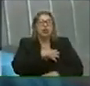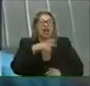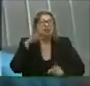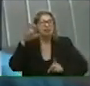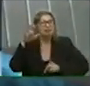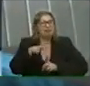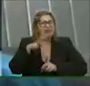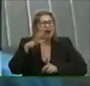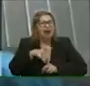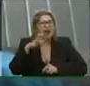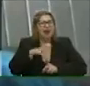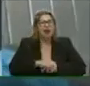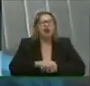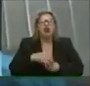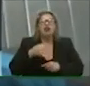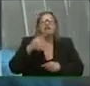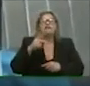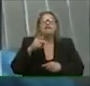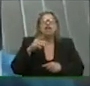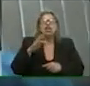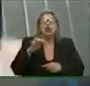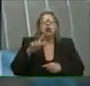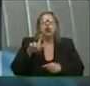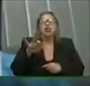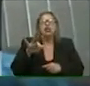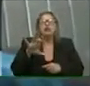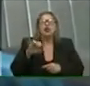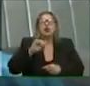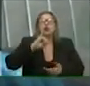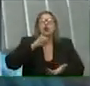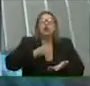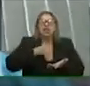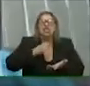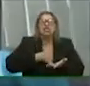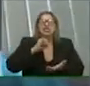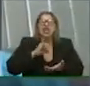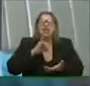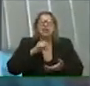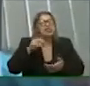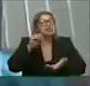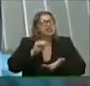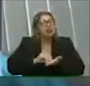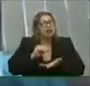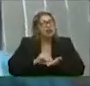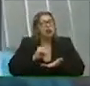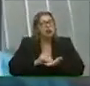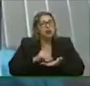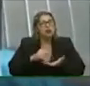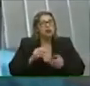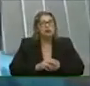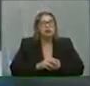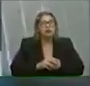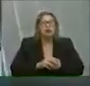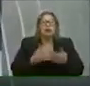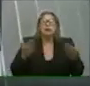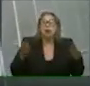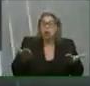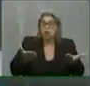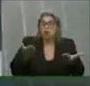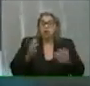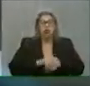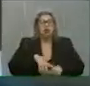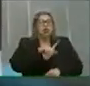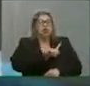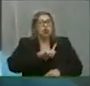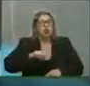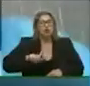Sul, aos nossos frigoríficos, aos empregos e ao ICMS que está nos faltando. E agora vem a reedição, bem à altura desse governicho